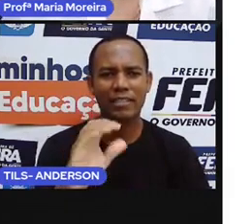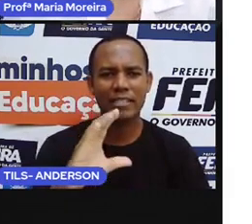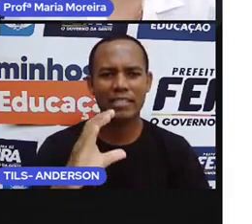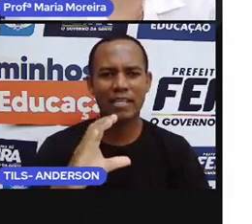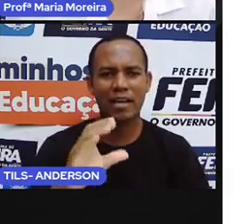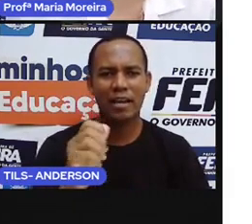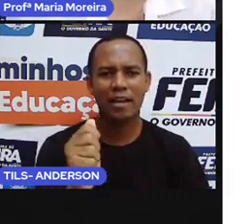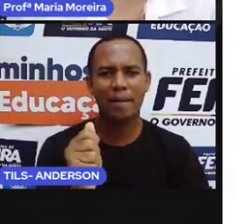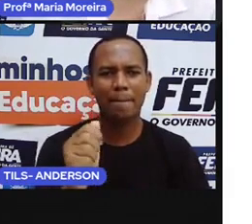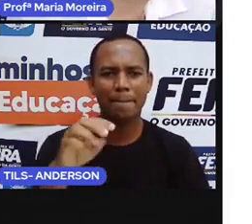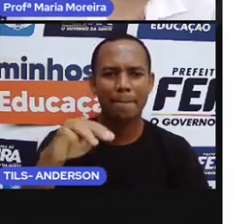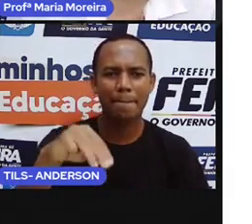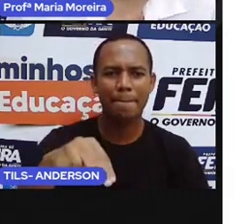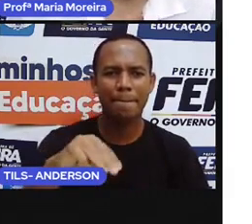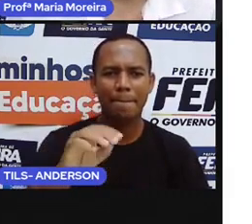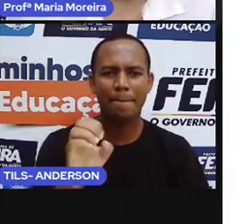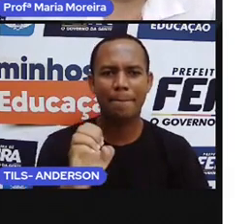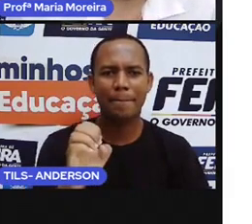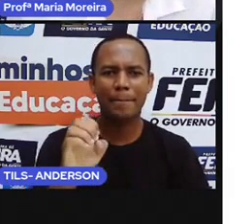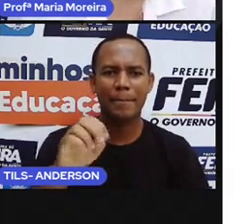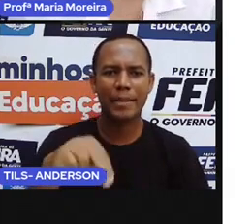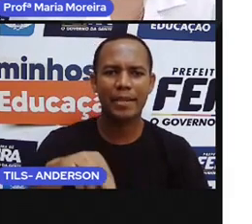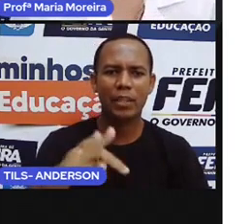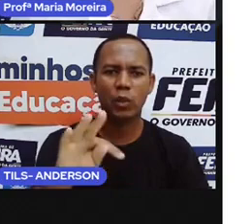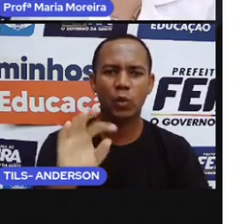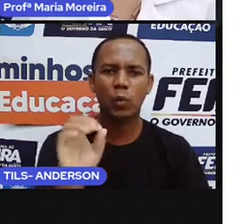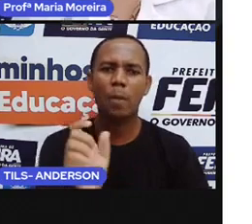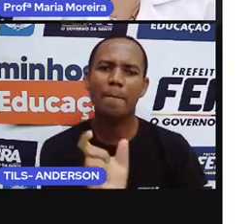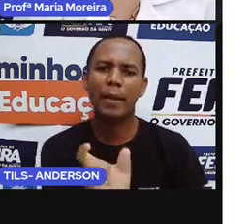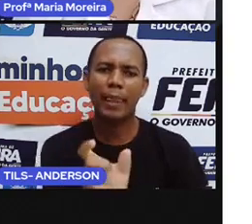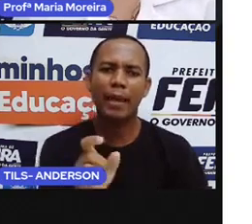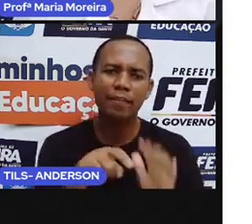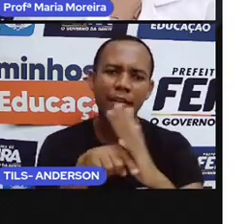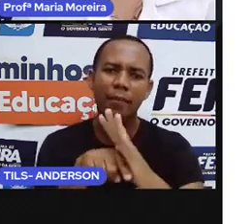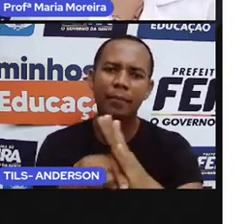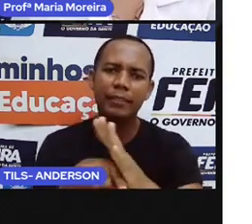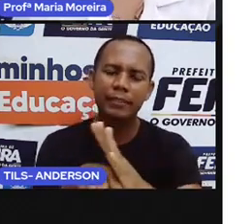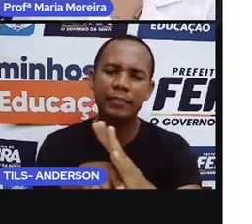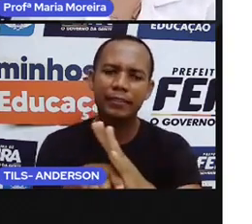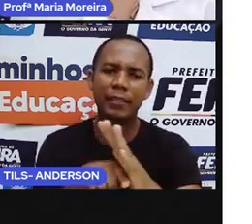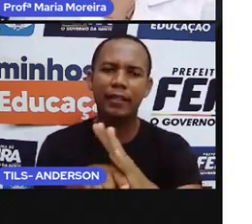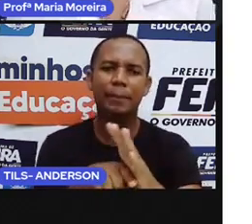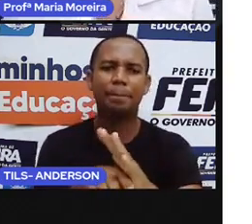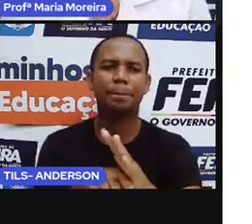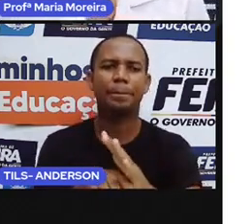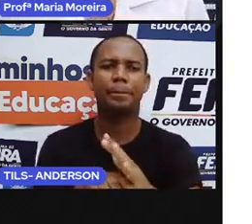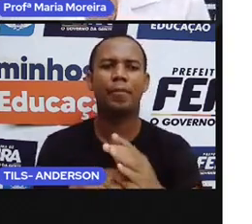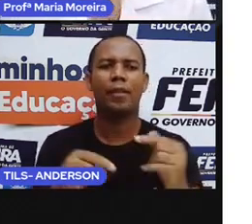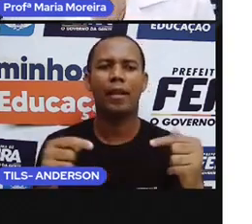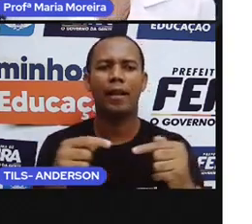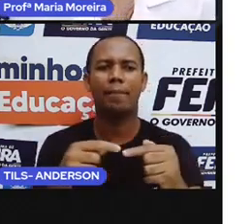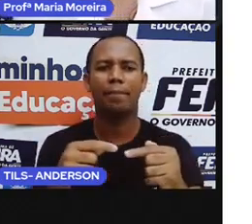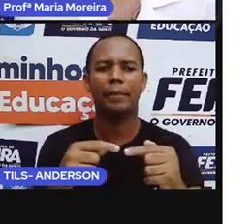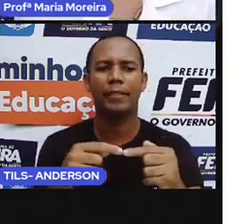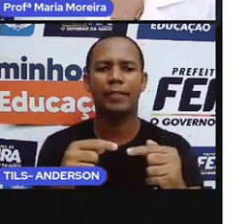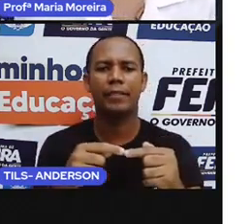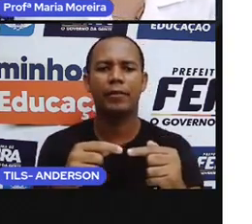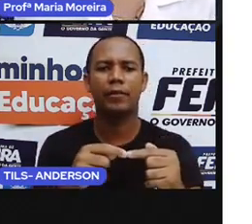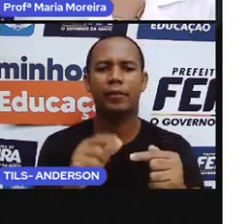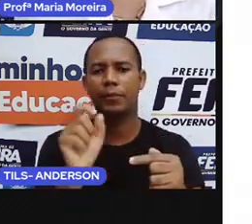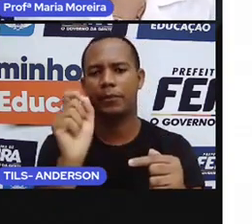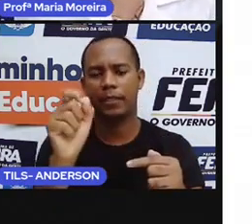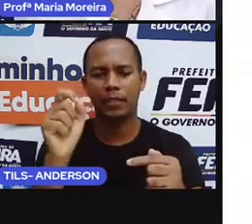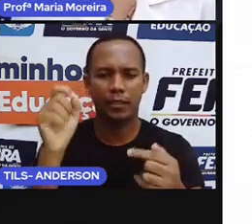congraçamento? Pesquisar no dicionário, que é isso aí. Mas já fica a dica. Congraçamento entre as